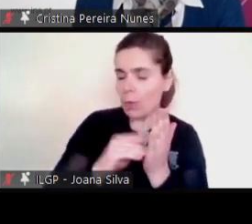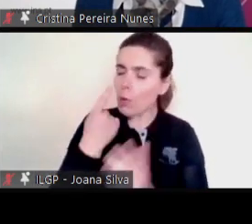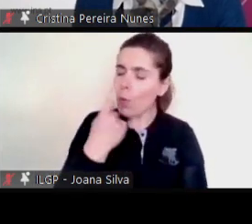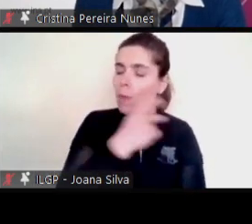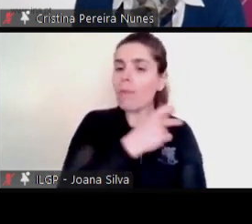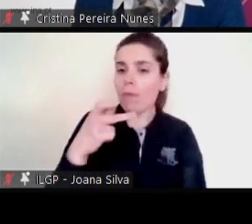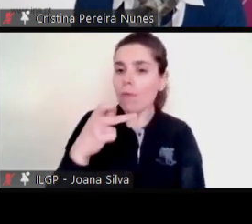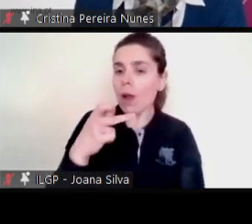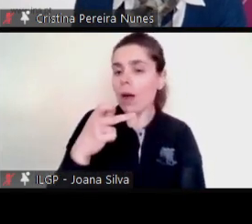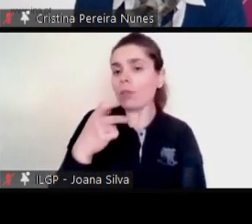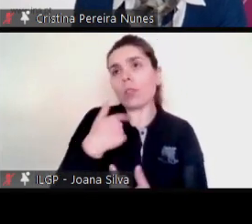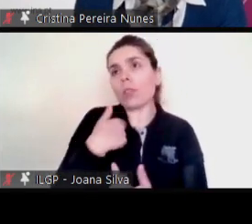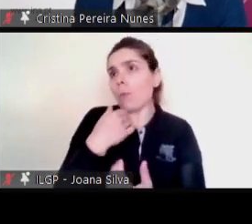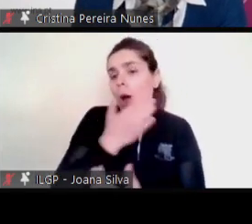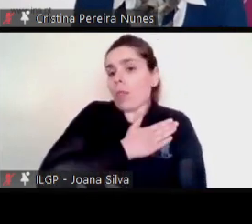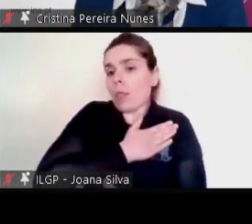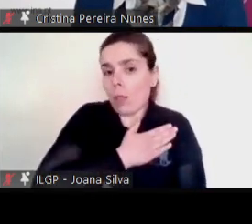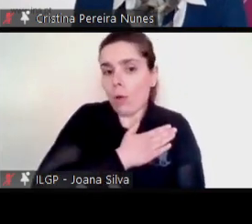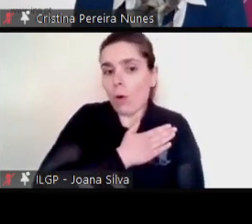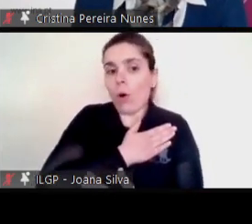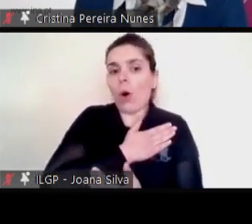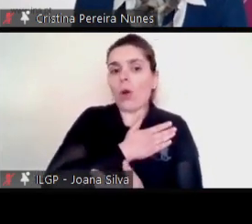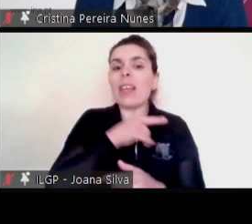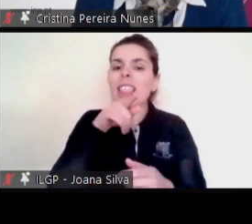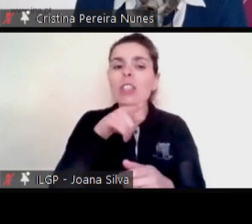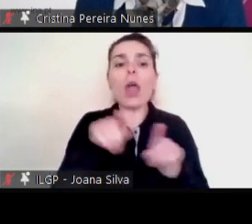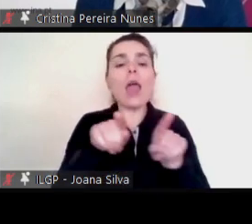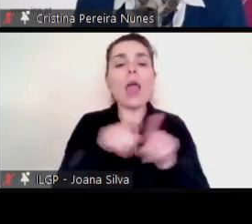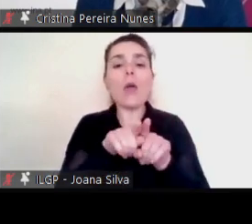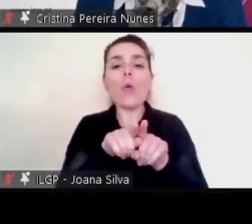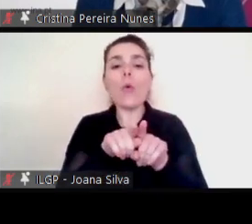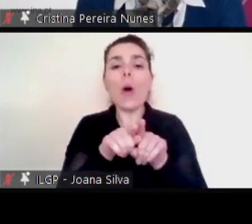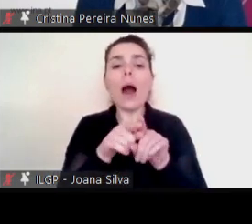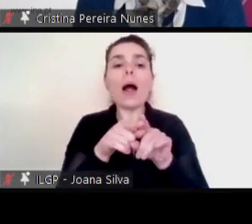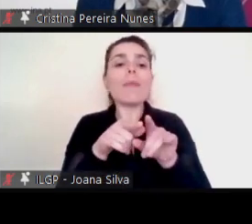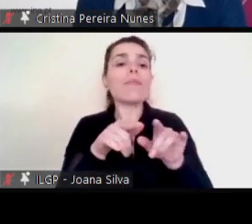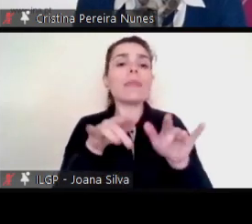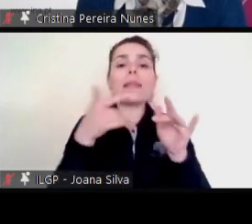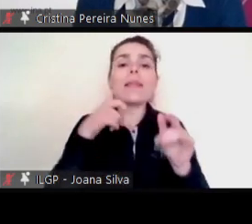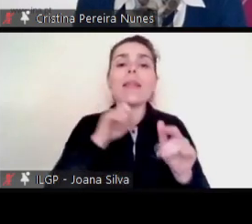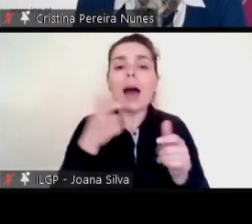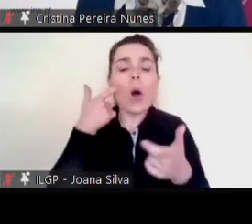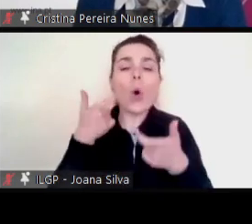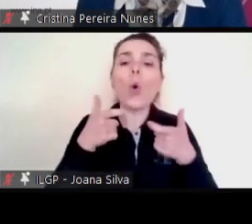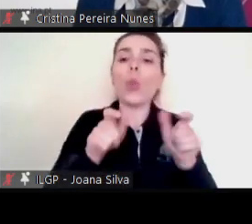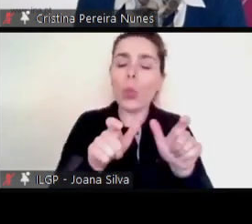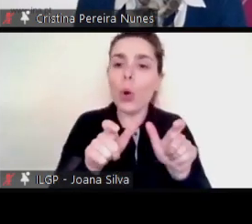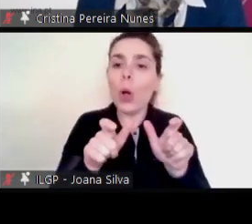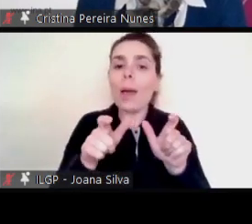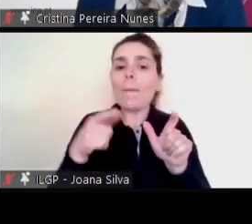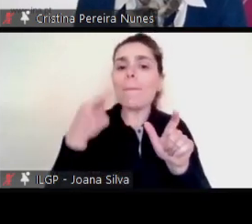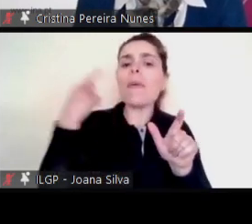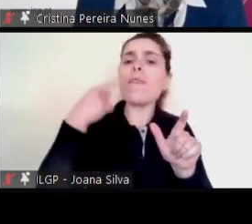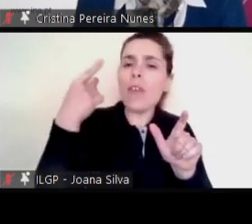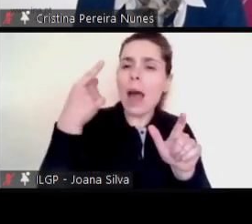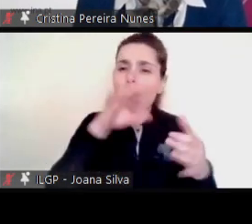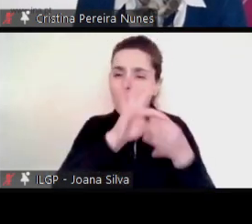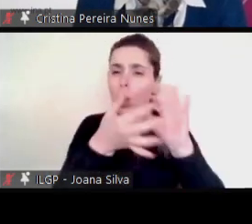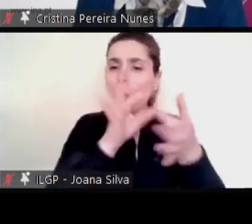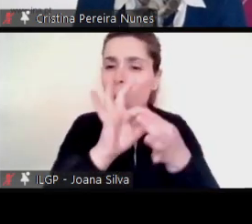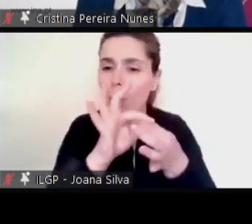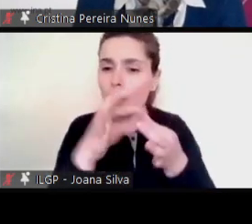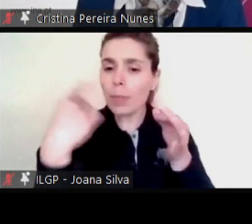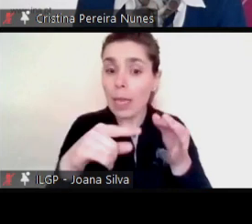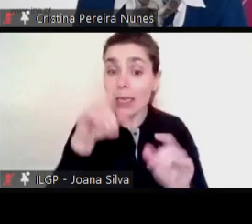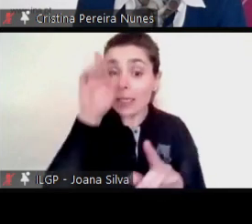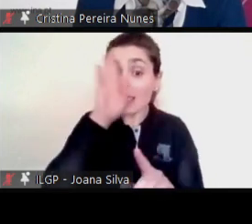que é fantástica para mim, é os dashboards, os nossos painéis de controle, para que possamos fazer uma viagem com sentido. Para que as nossas organizações possam cumprir uma missão pública